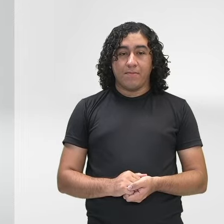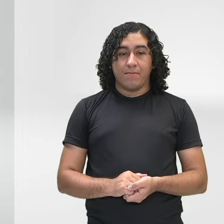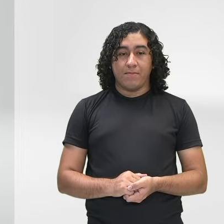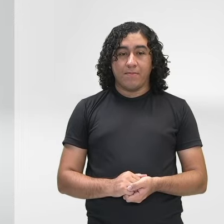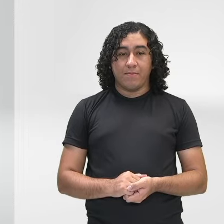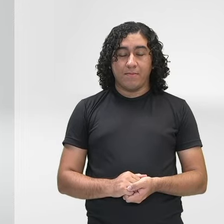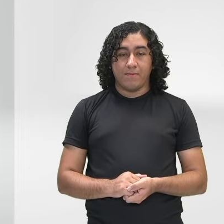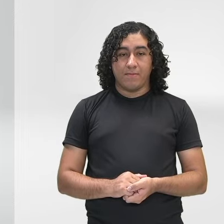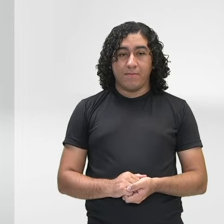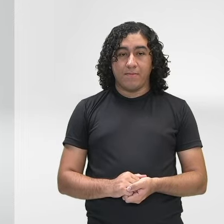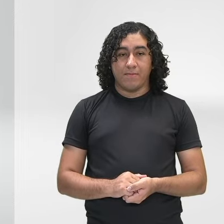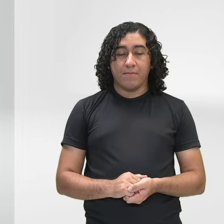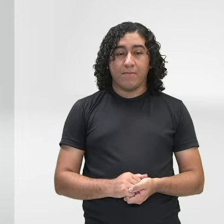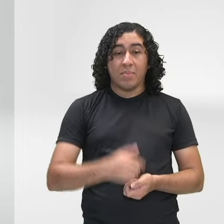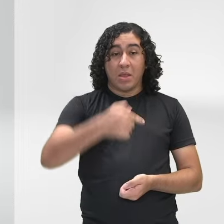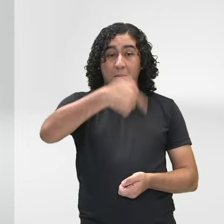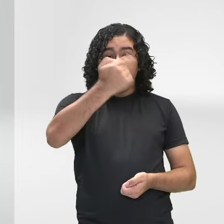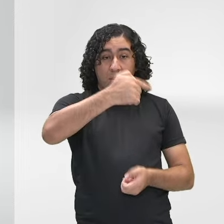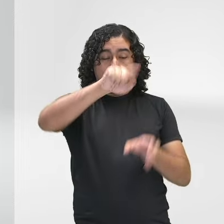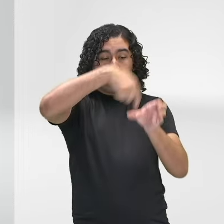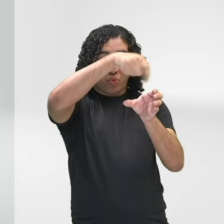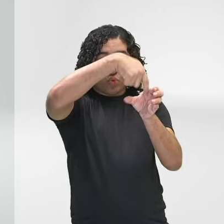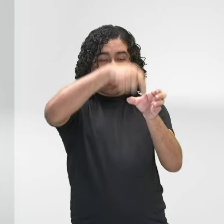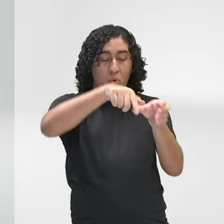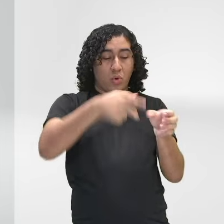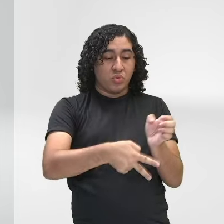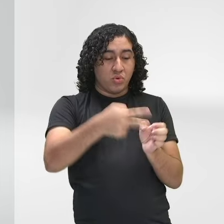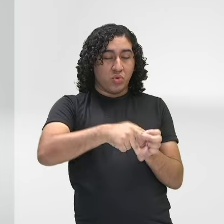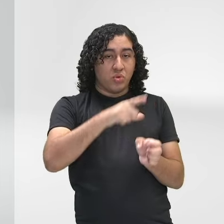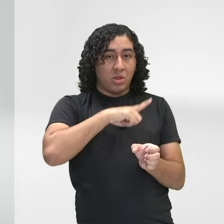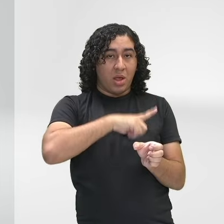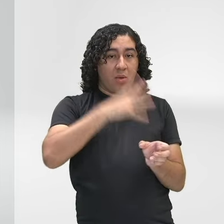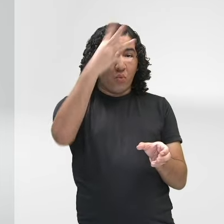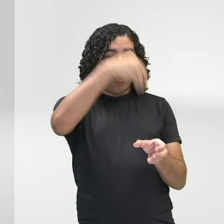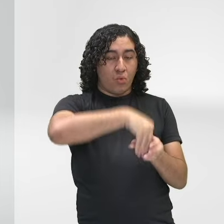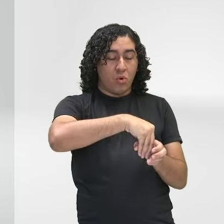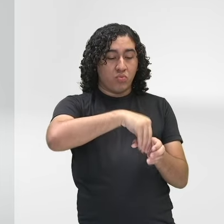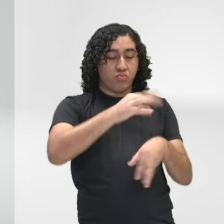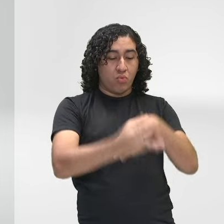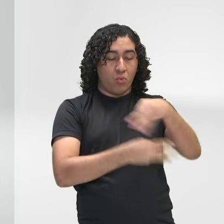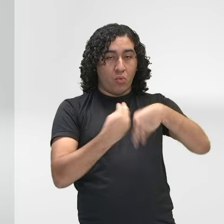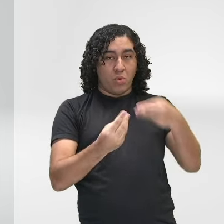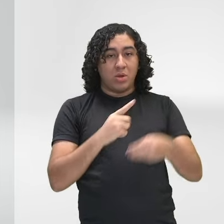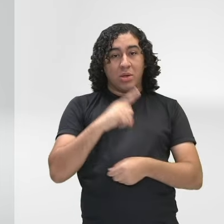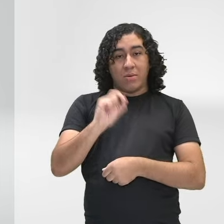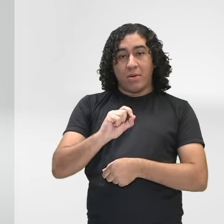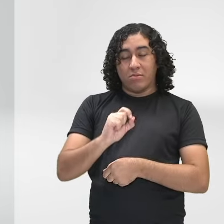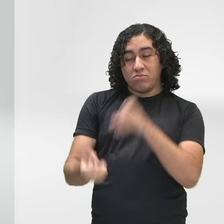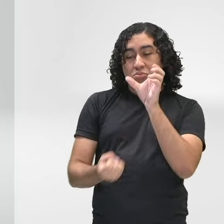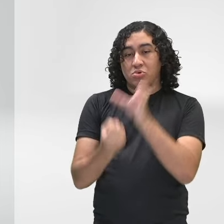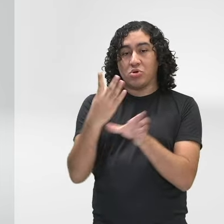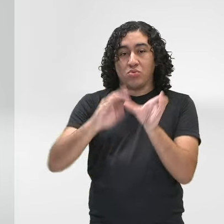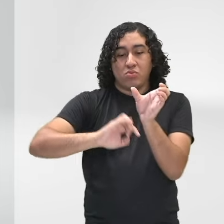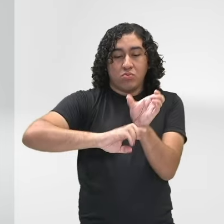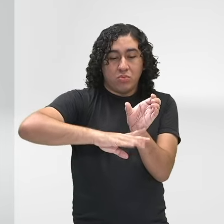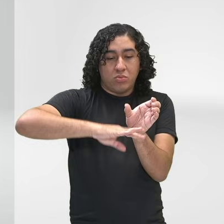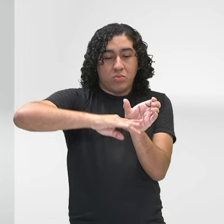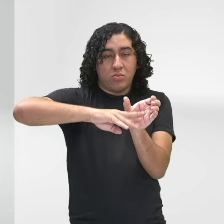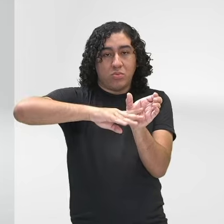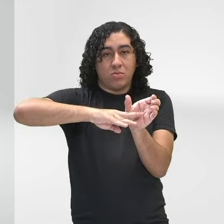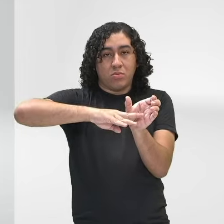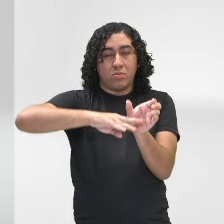Olha, no primeiro, a colher. No segundo, ele adicionou alguma coisa. E aí, nós temos ali a formação do corpo